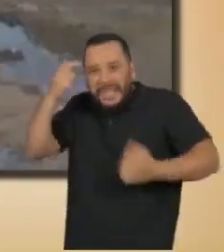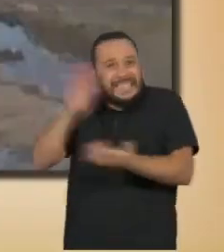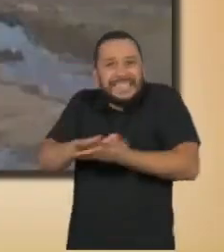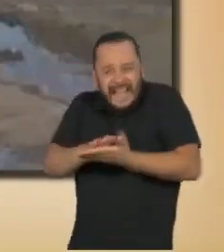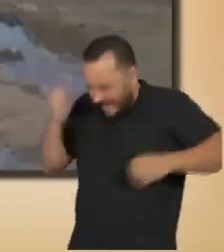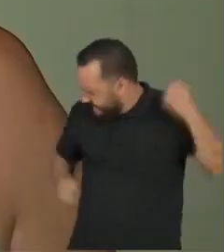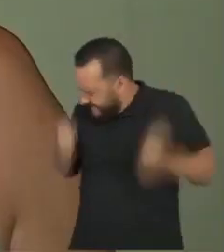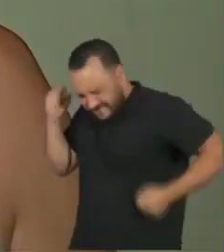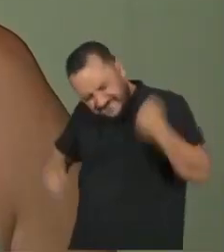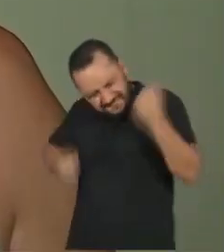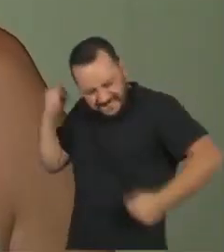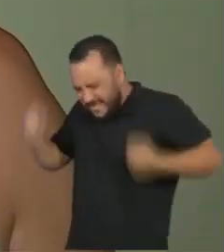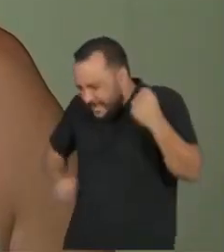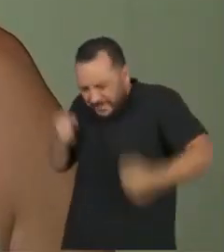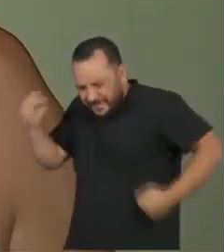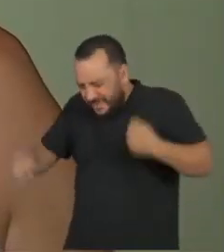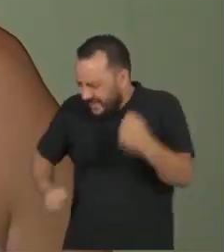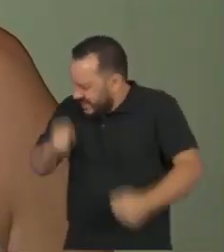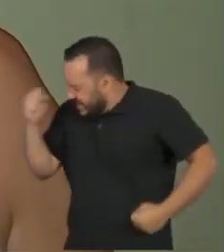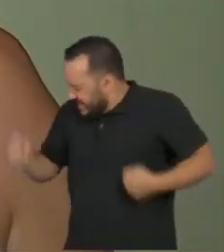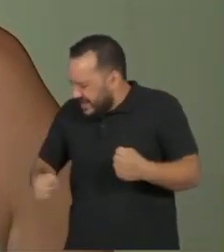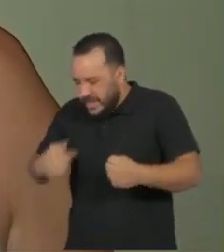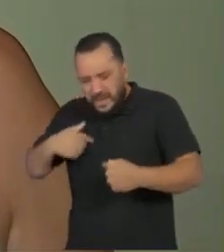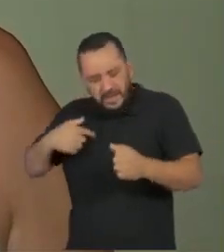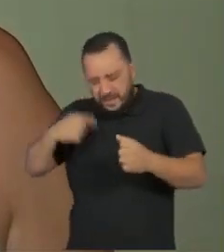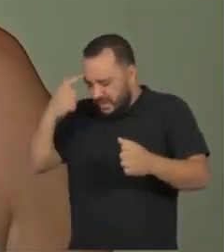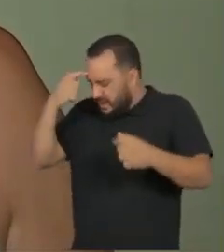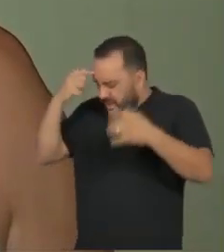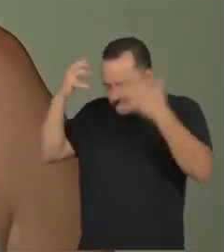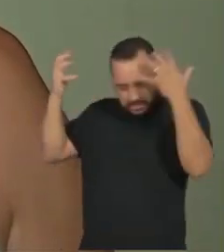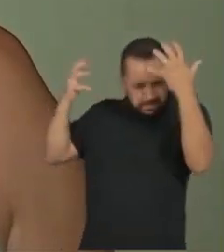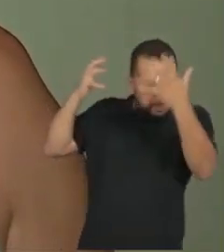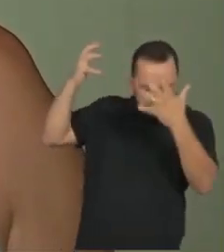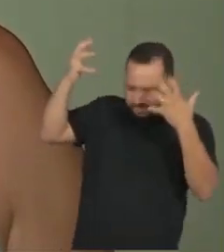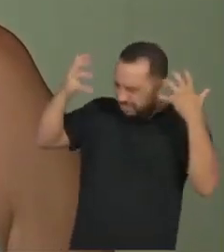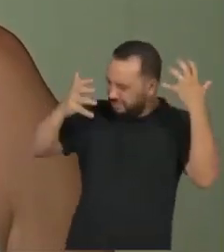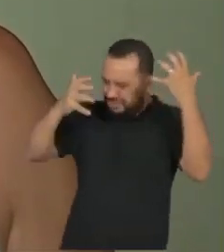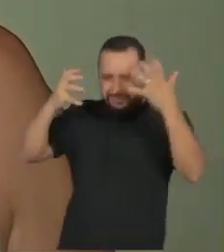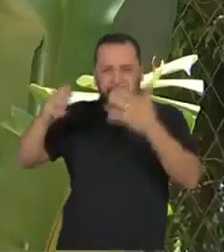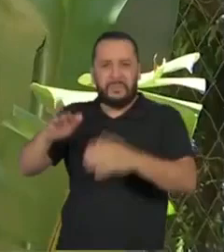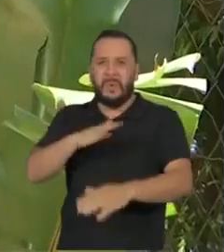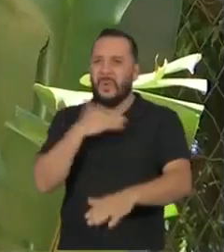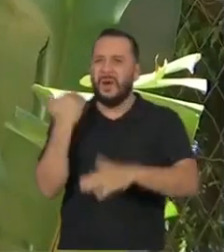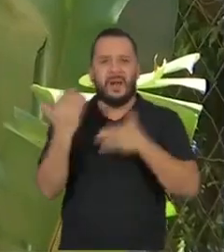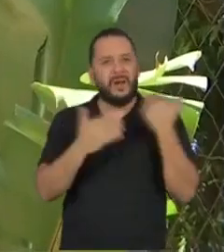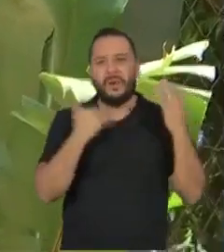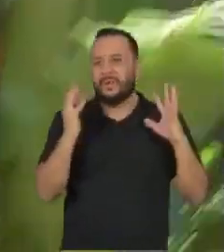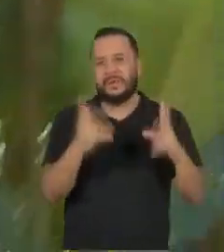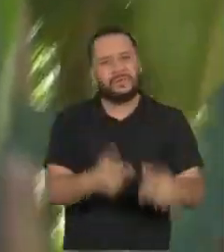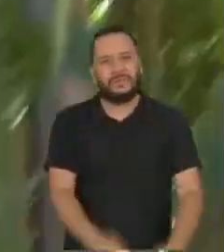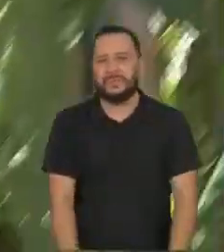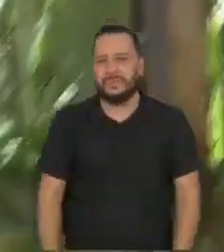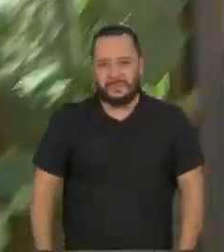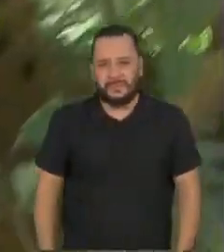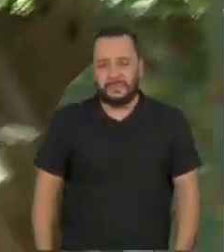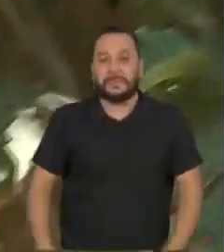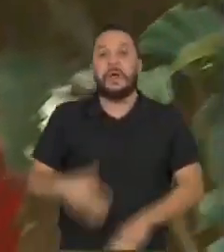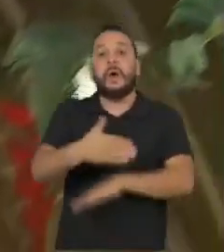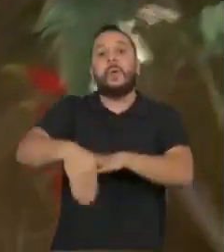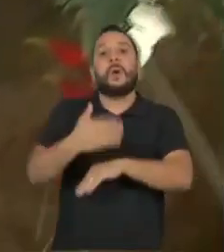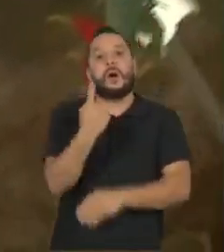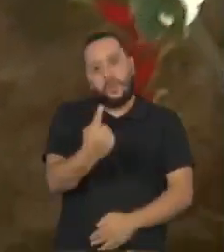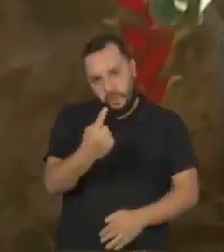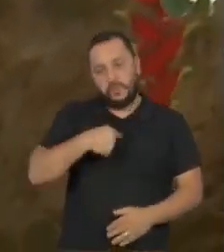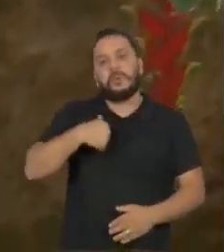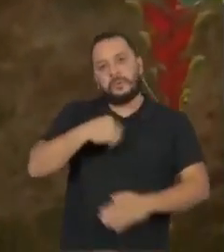nada. Aí eu fiquei meio desnorteado, morreu todo mundo morreu. Essa aqui é a Rua 1 da comunidade Córrego do